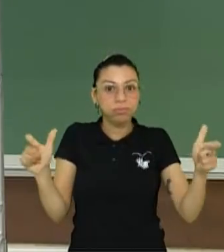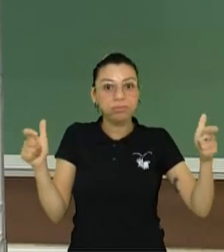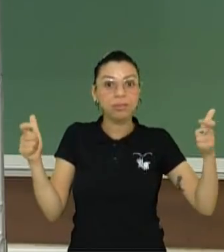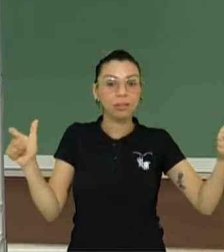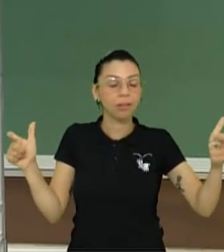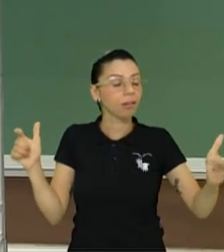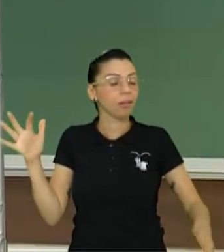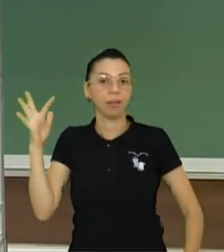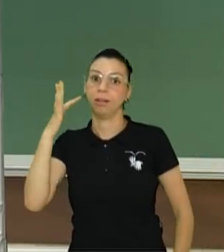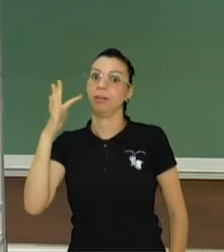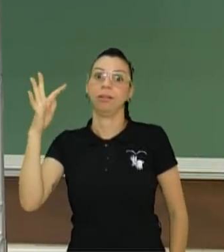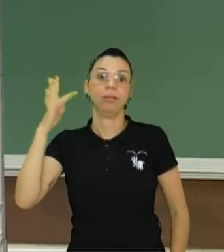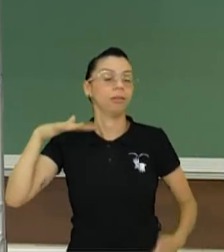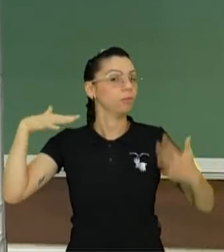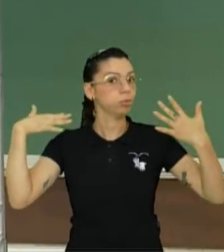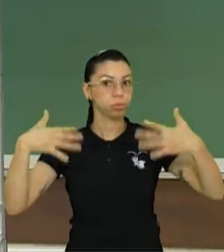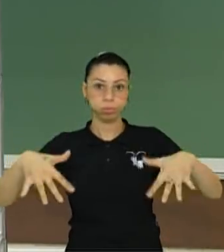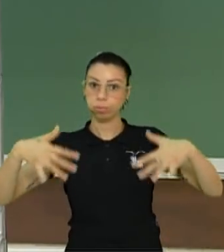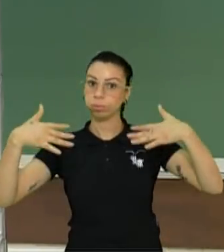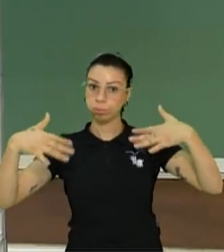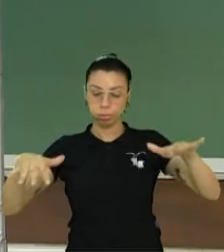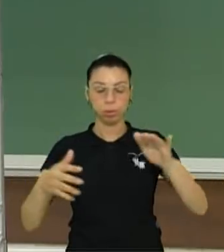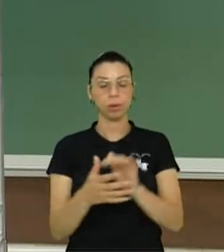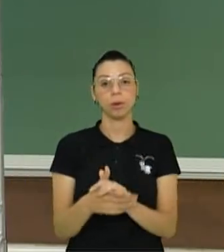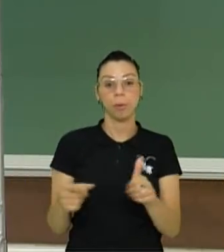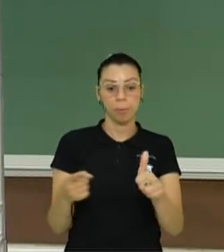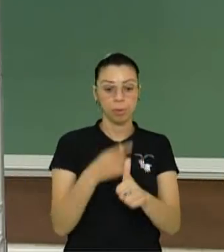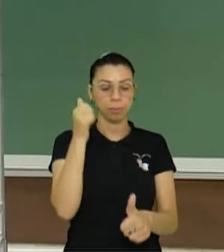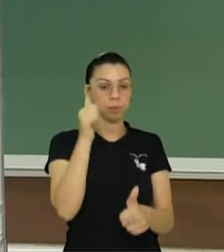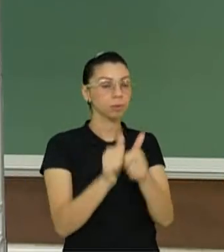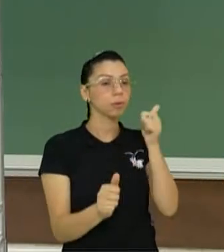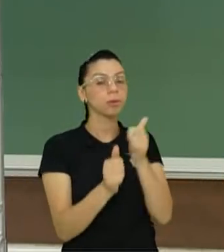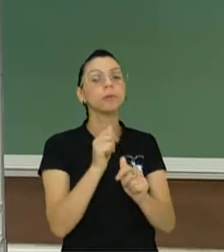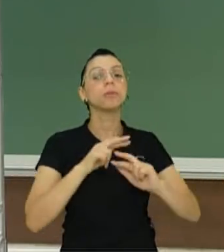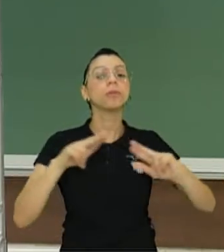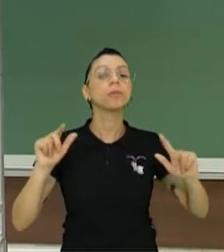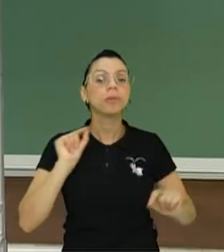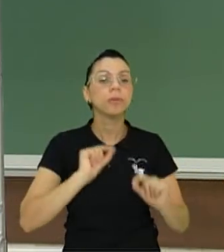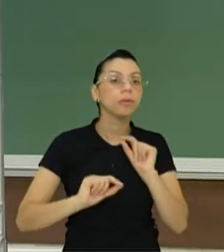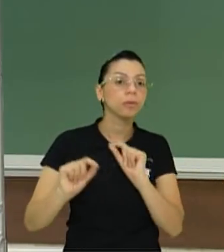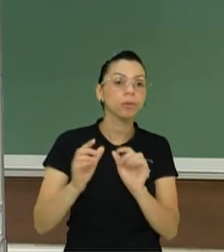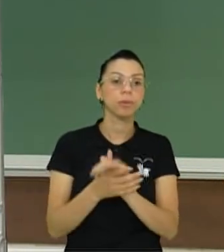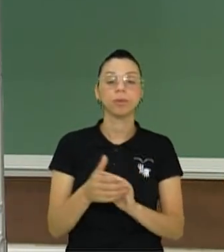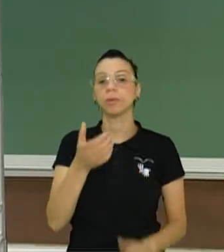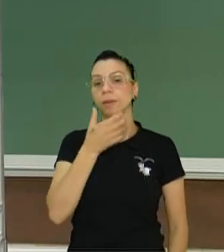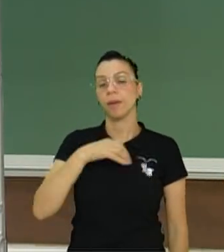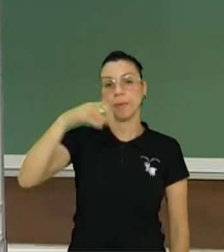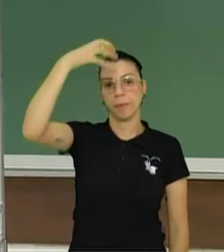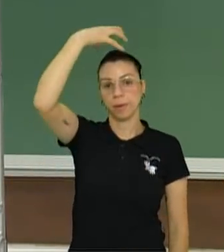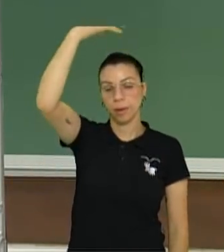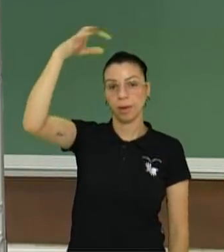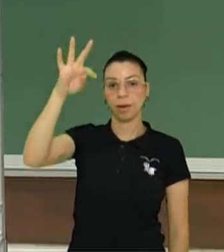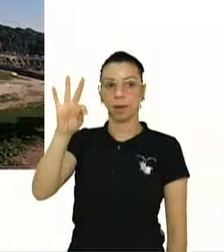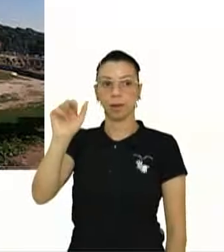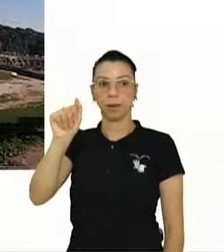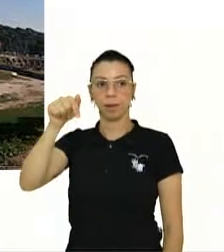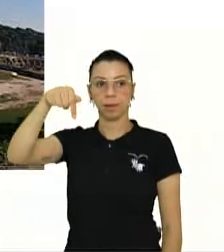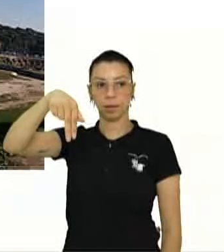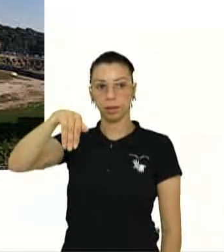estádio. Segundo lendas romanas, o primeiro evento esportivo, adivinha quem? Olha quem está aqui, o rei Tarquínio, quando